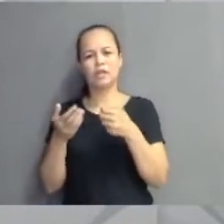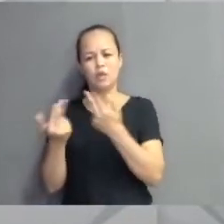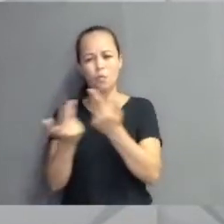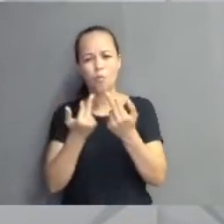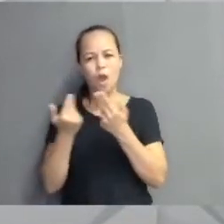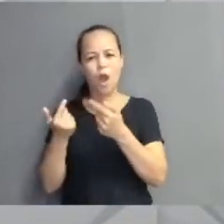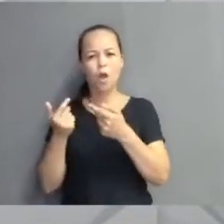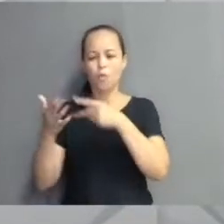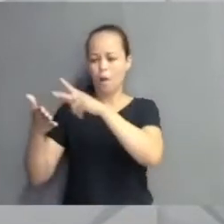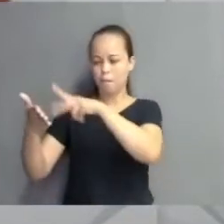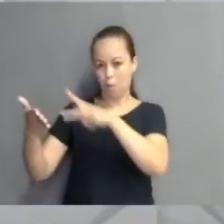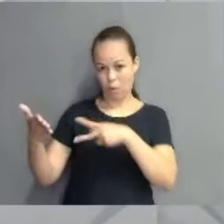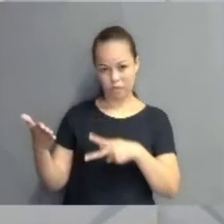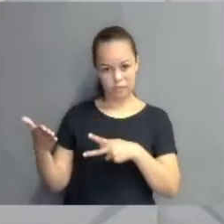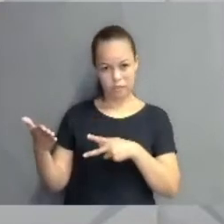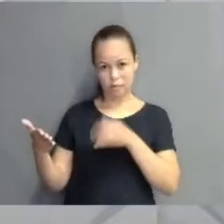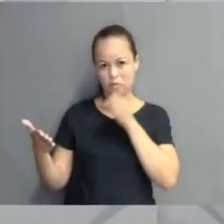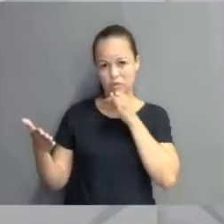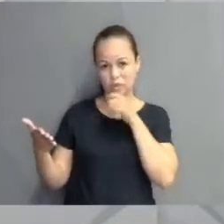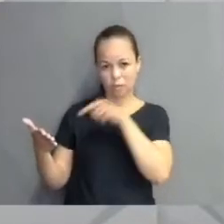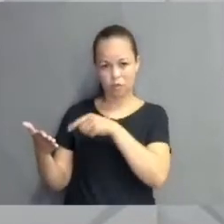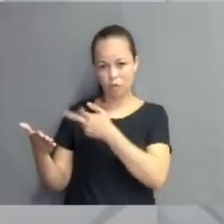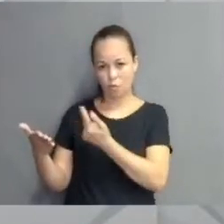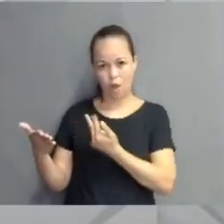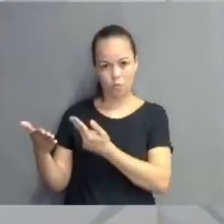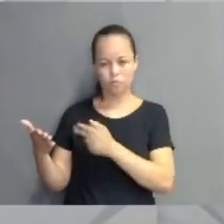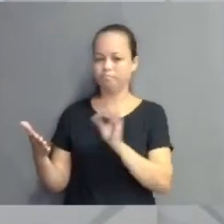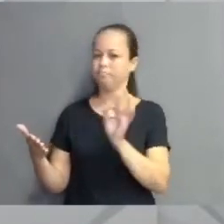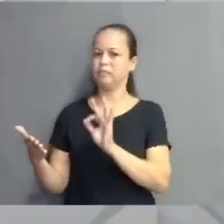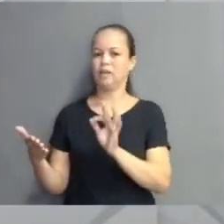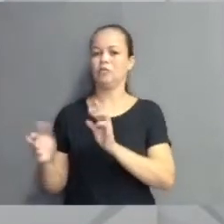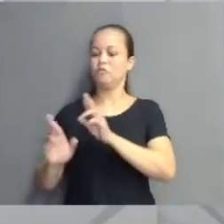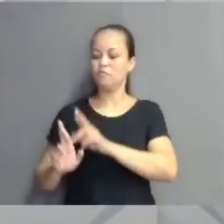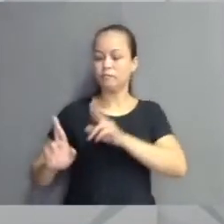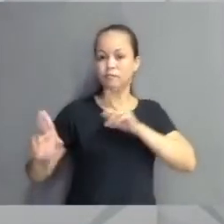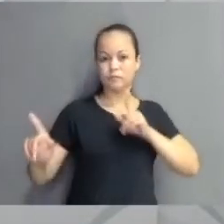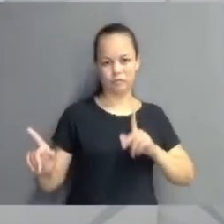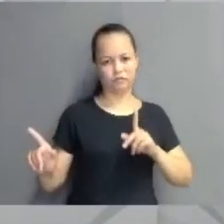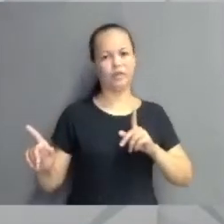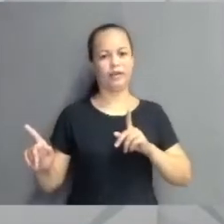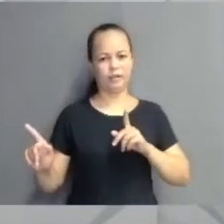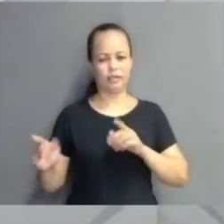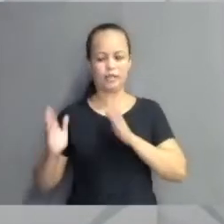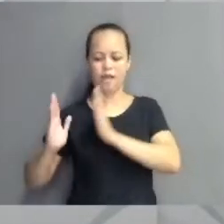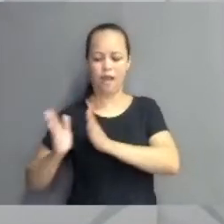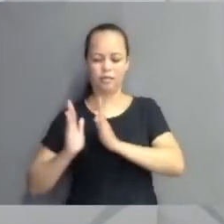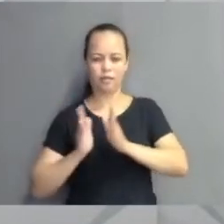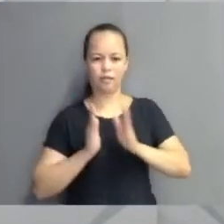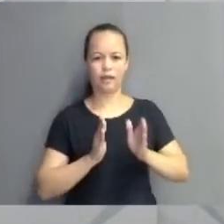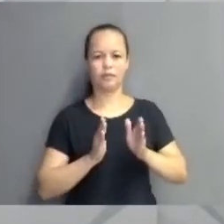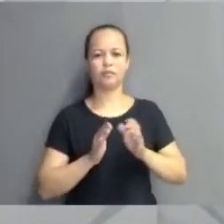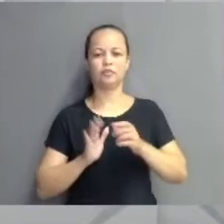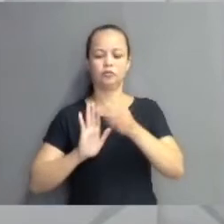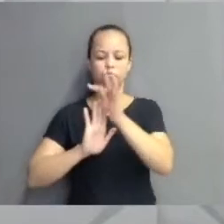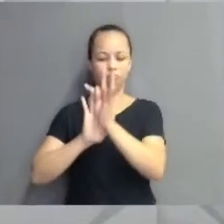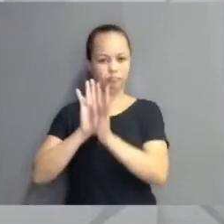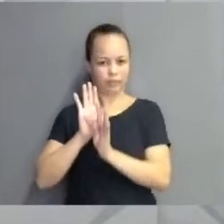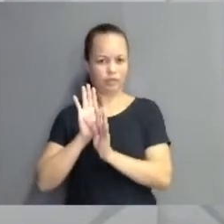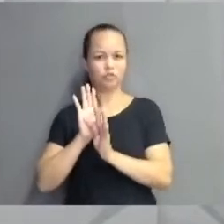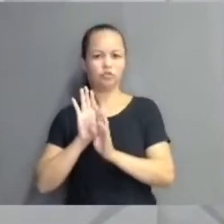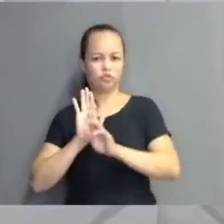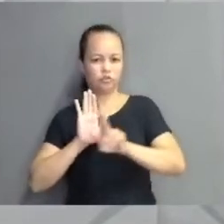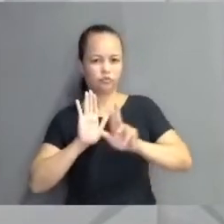por exemplo não posso né então existem formas diferentes de escrever cada tipo de texto